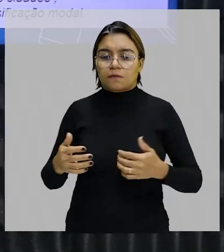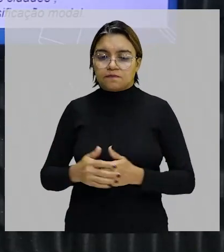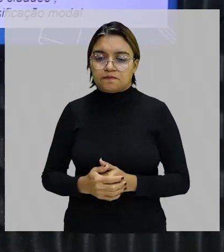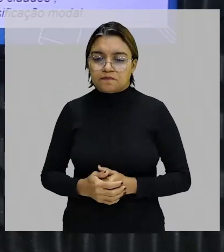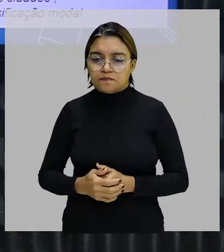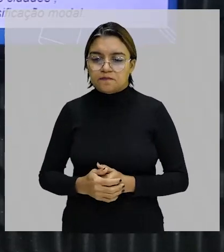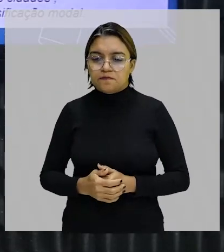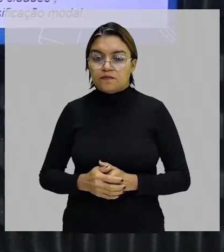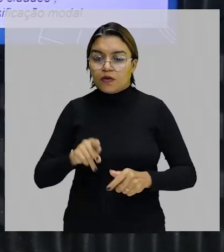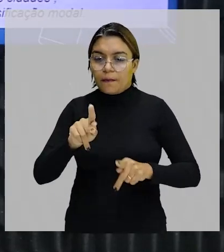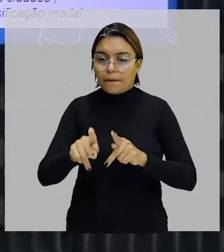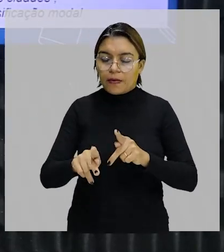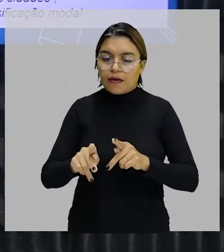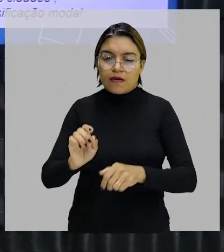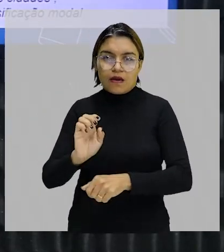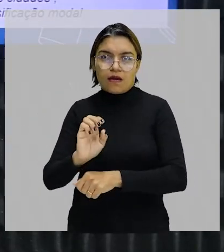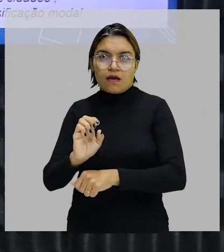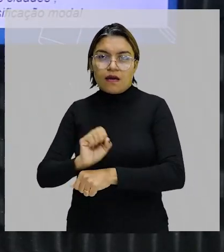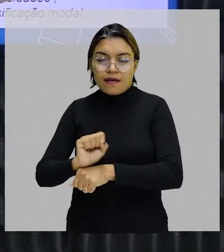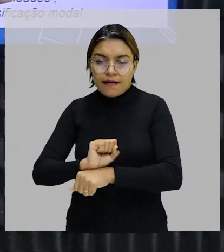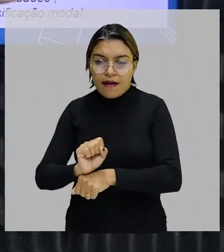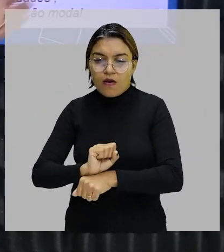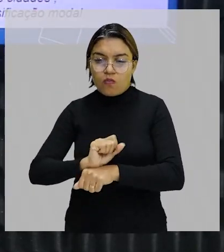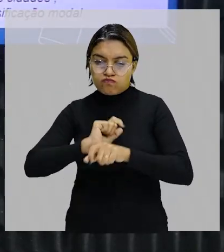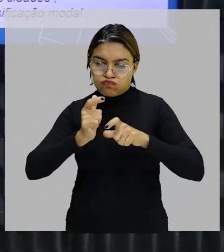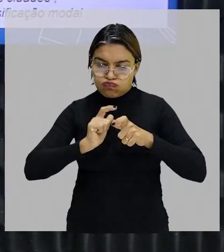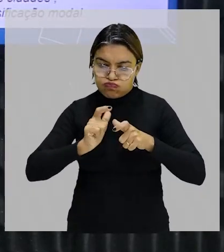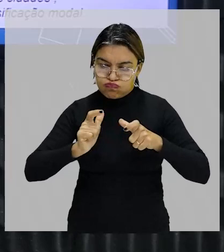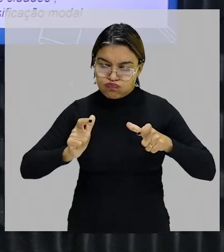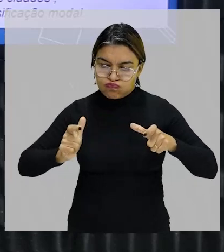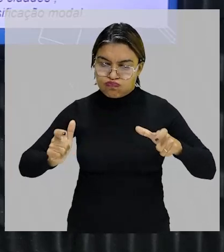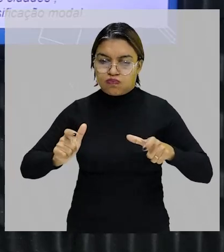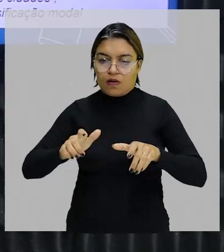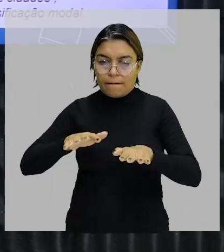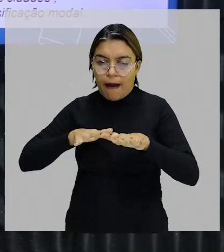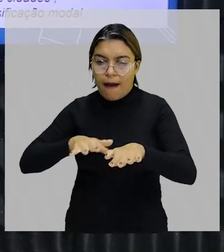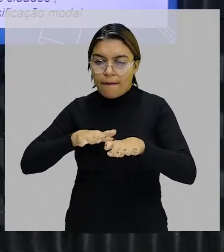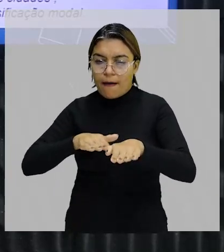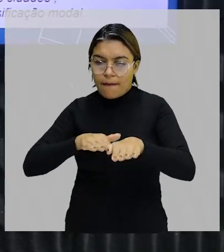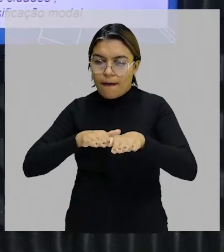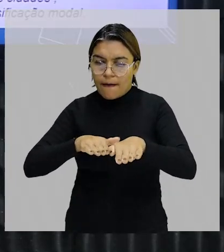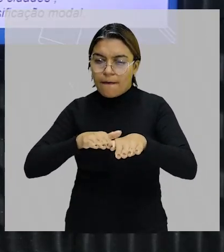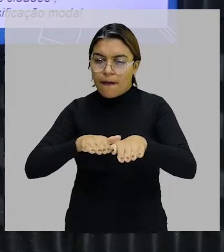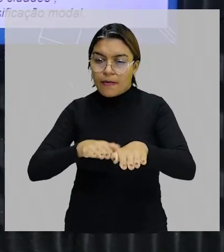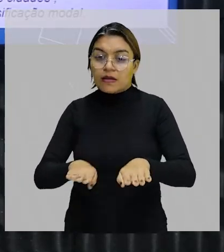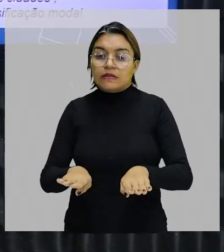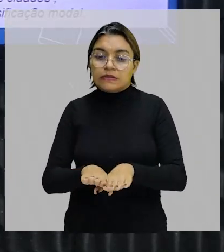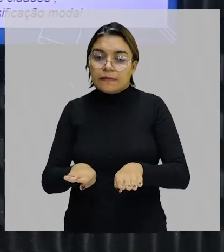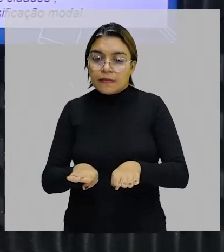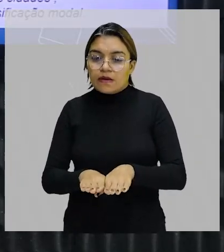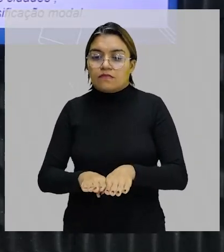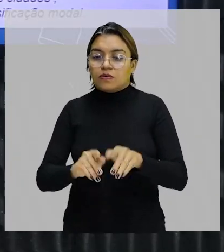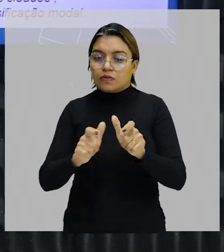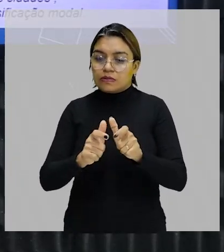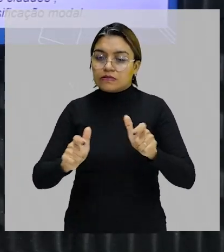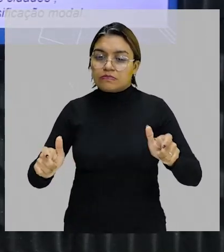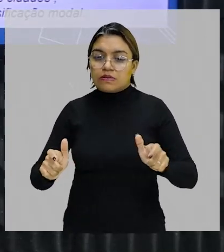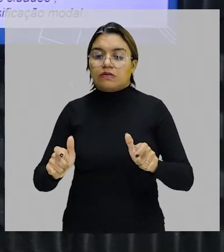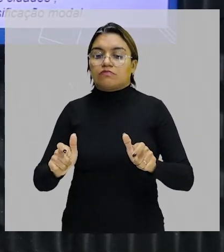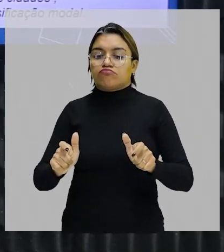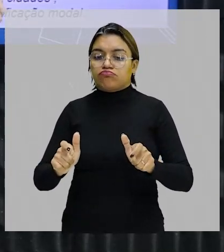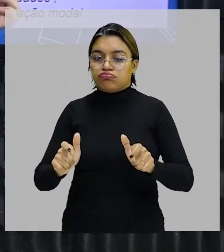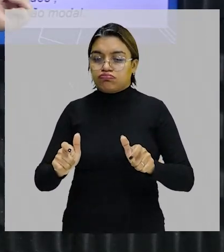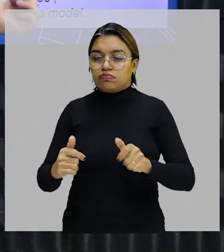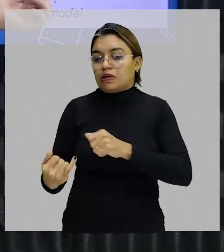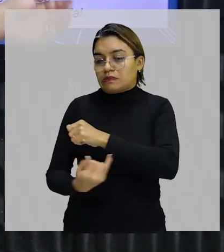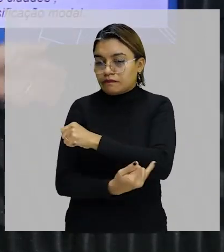crescimento populacional de veículos, nós vamos ter um crescimento aí não planejado de novas áreas urbanas, novas vias de escoamento, né? É uma consequência